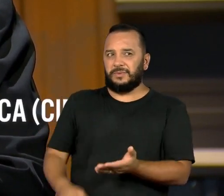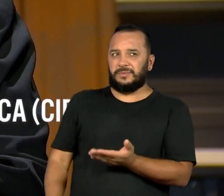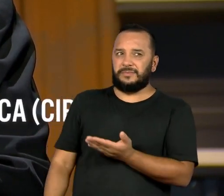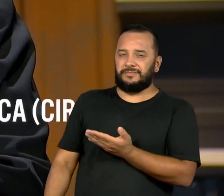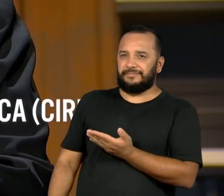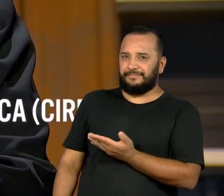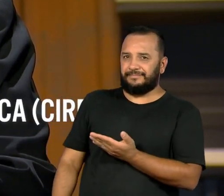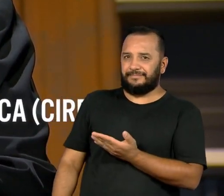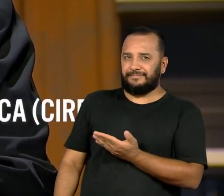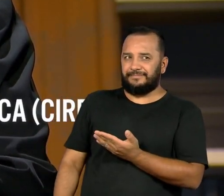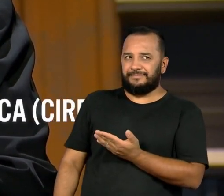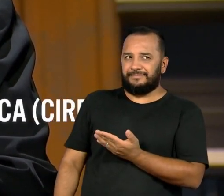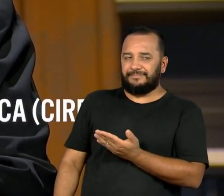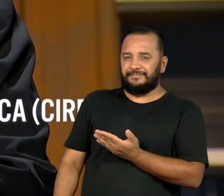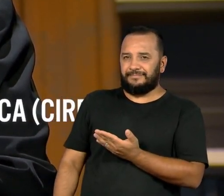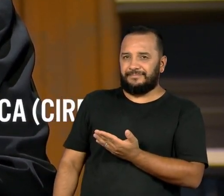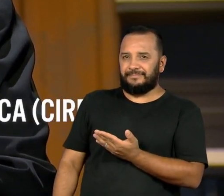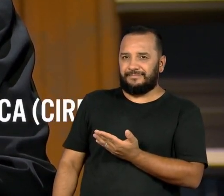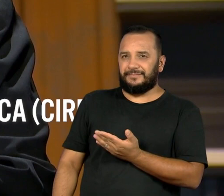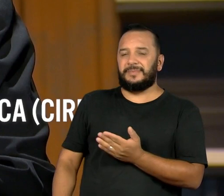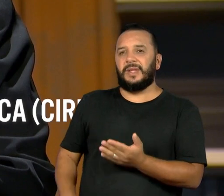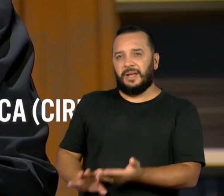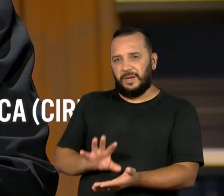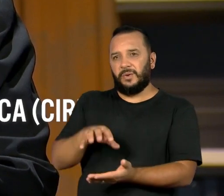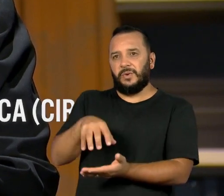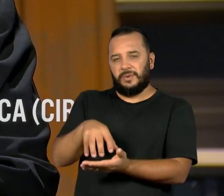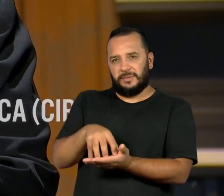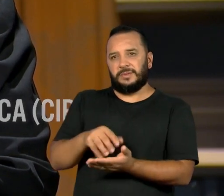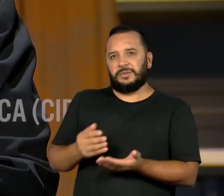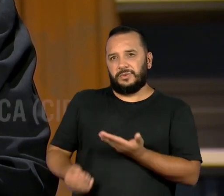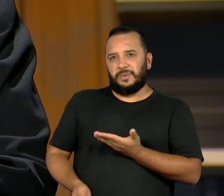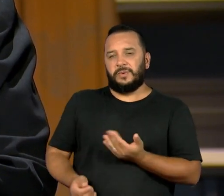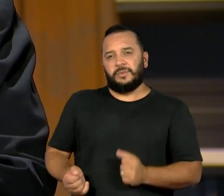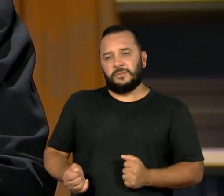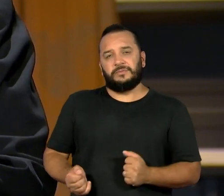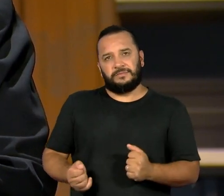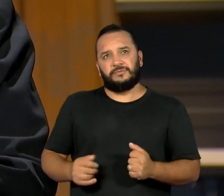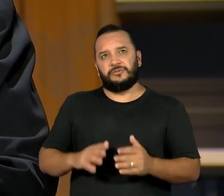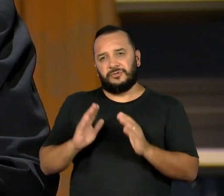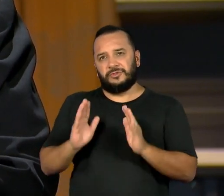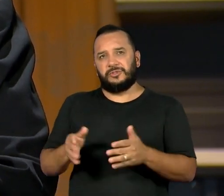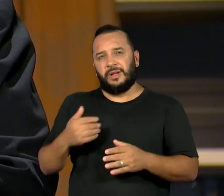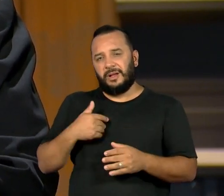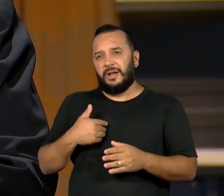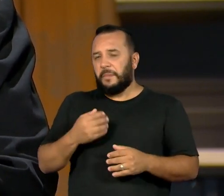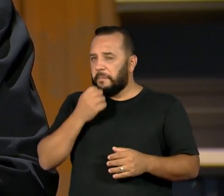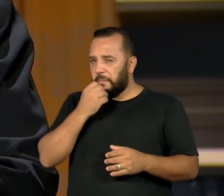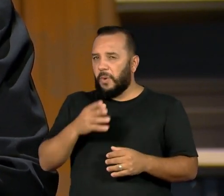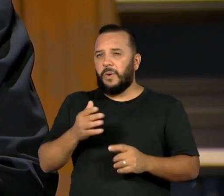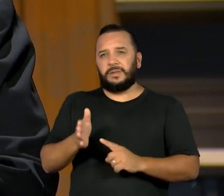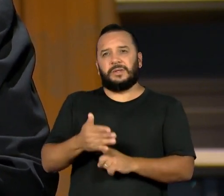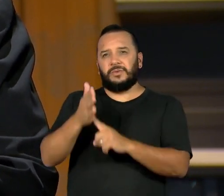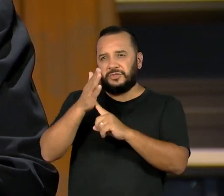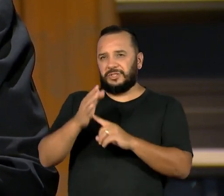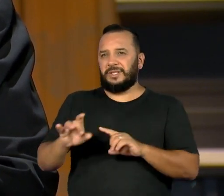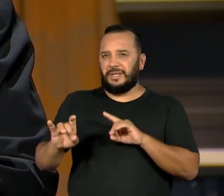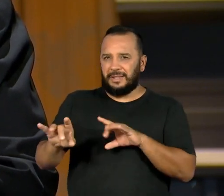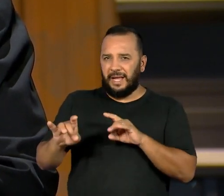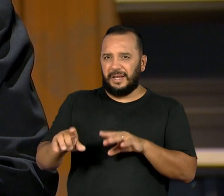Havana, super avançado no sentido de técnicas e a forma como